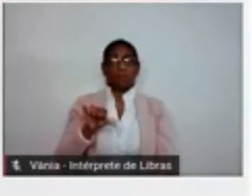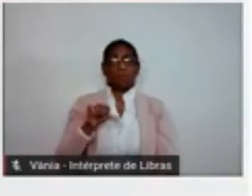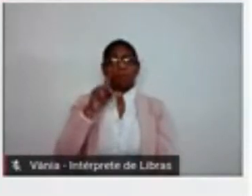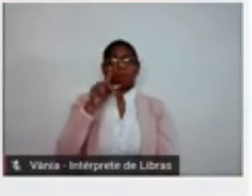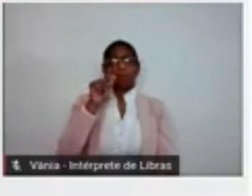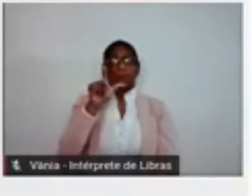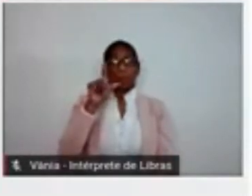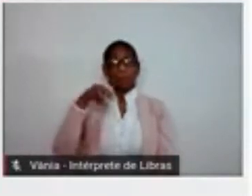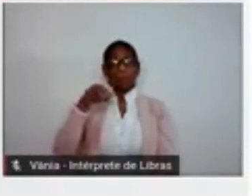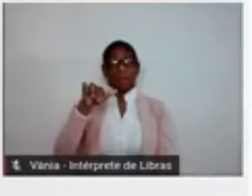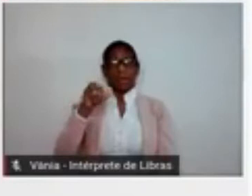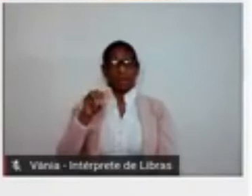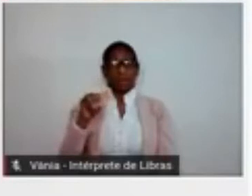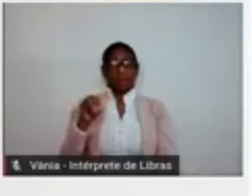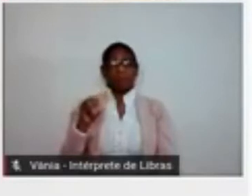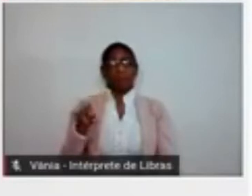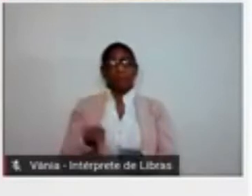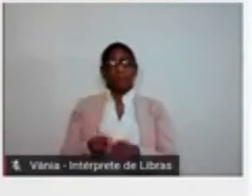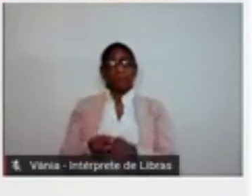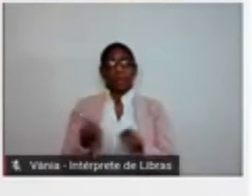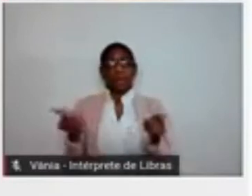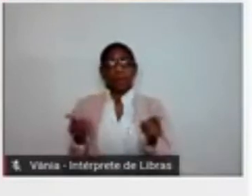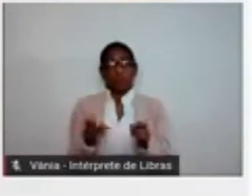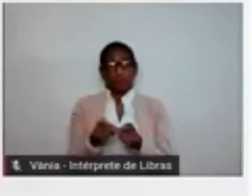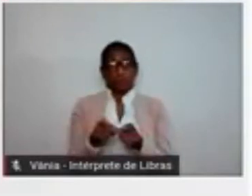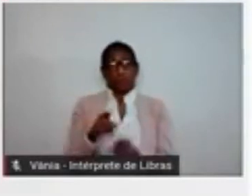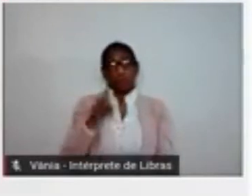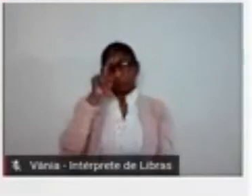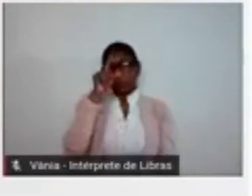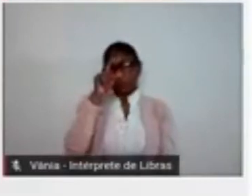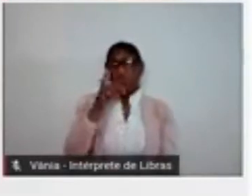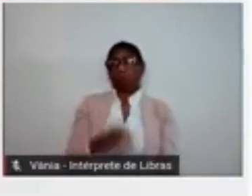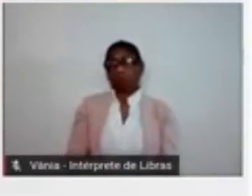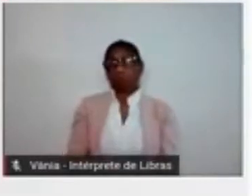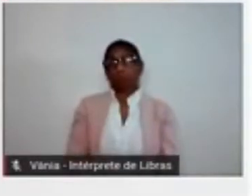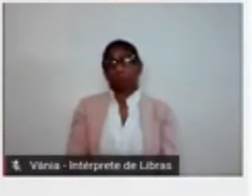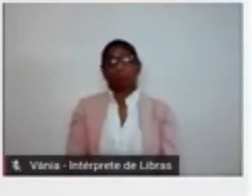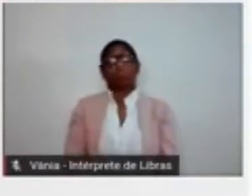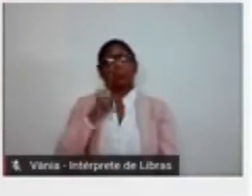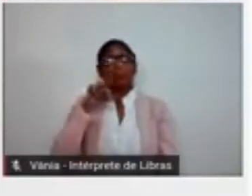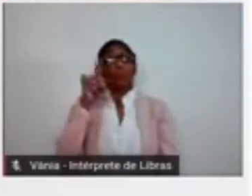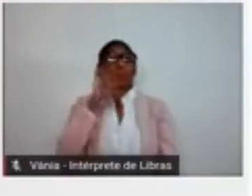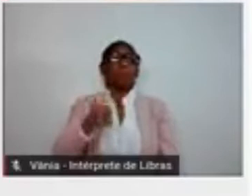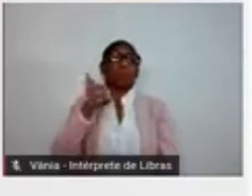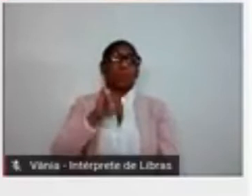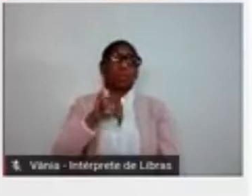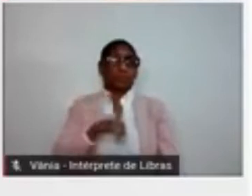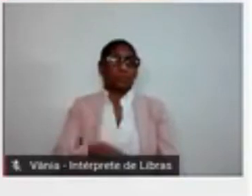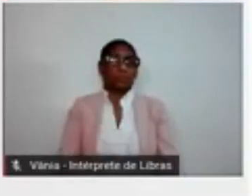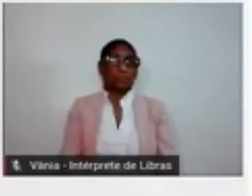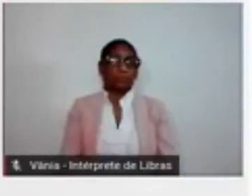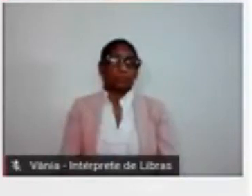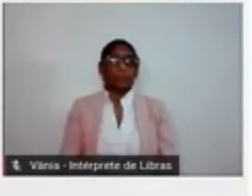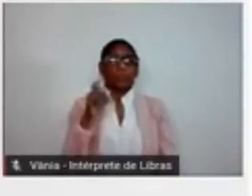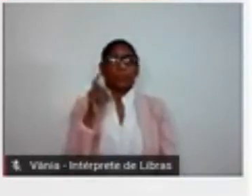lá na região norte, reduziu hospitalizações, foi uma redução importante, que fez com que reduzisse de 12